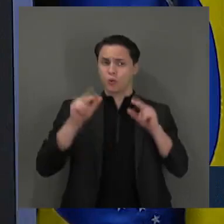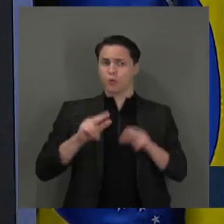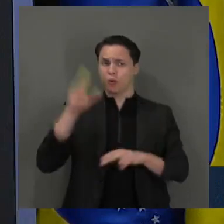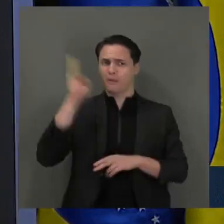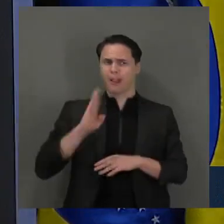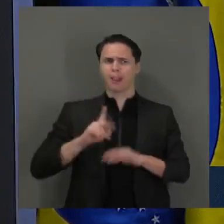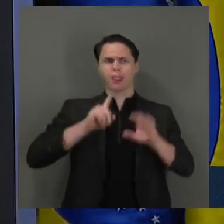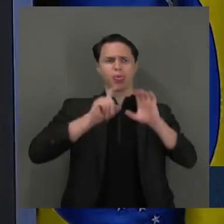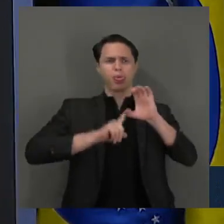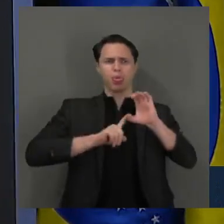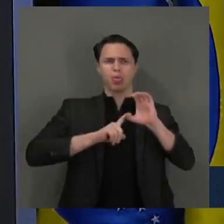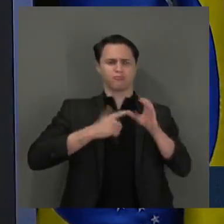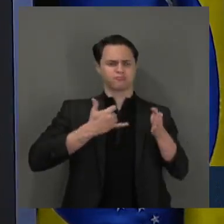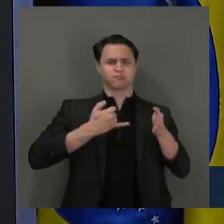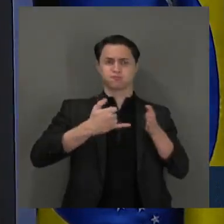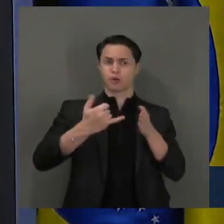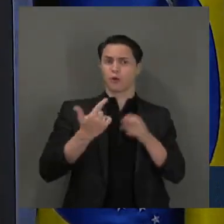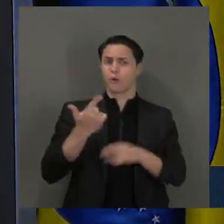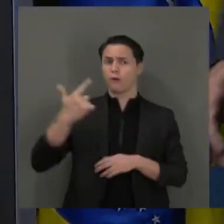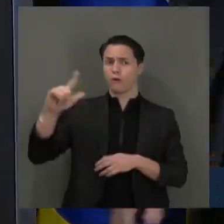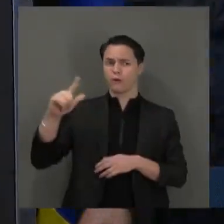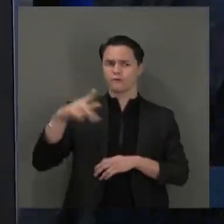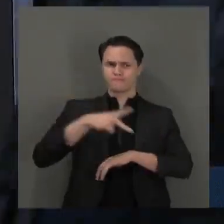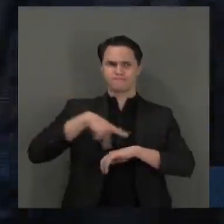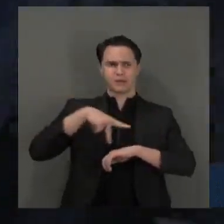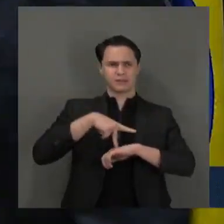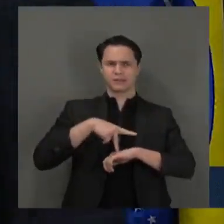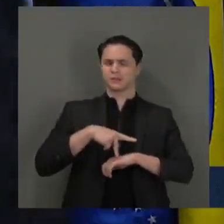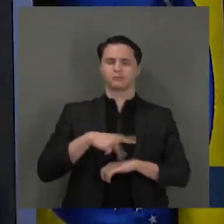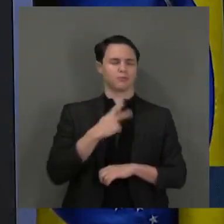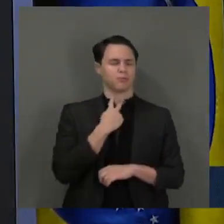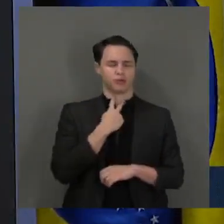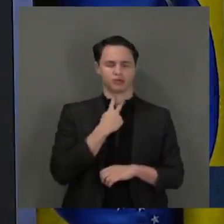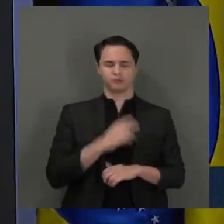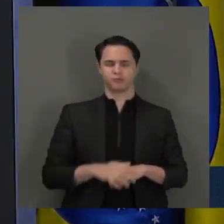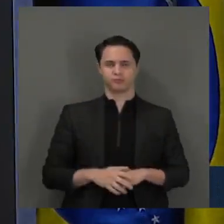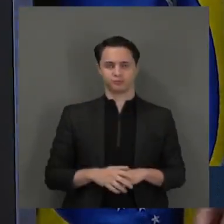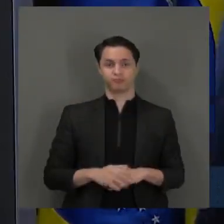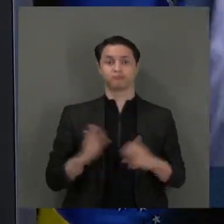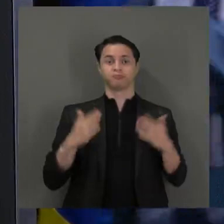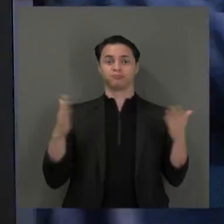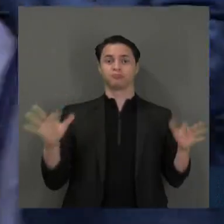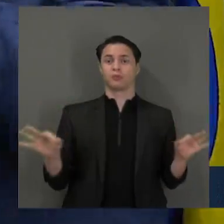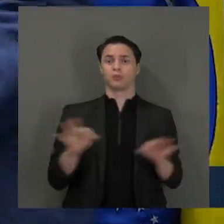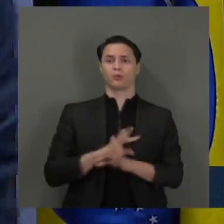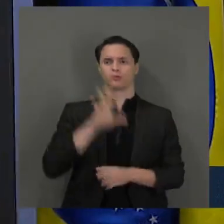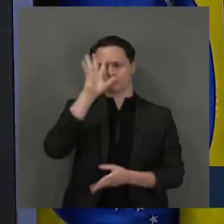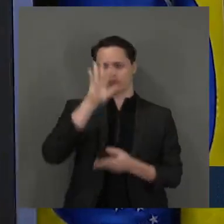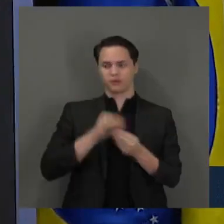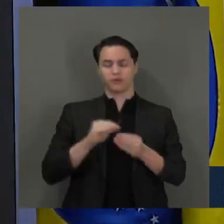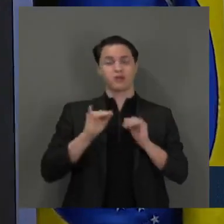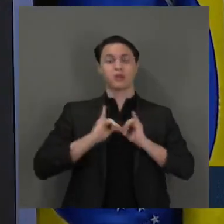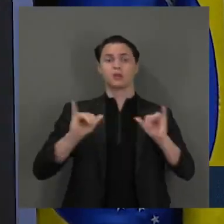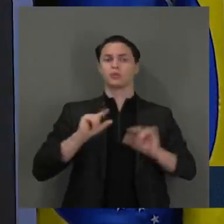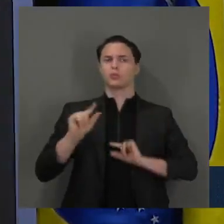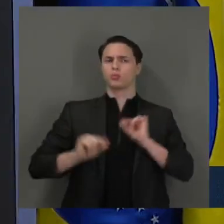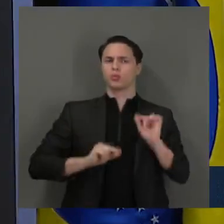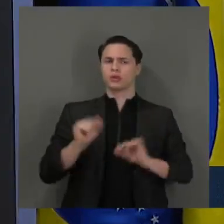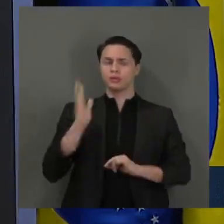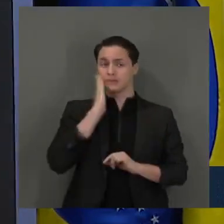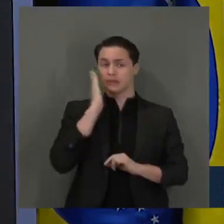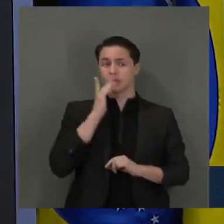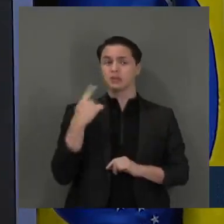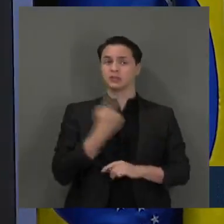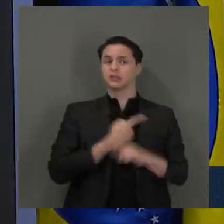dependente de fertilizantes de outro país, fecha aspas. Concluiu dizendo que, abre aspas, temos que